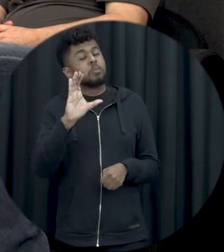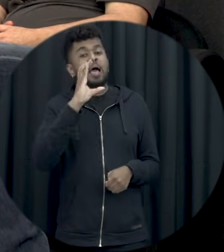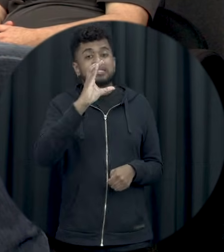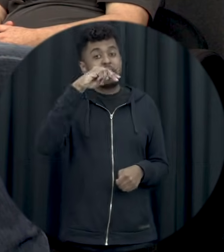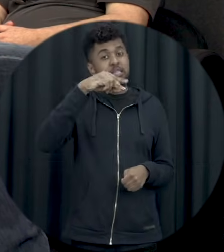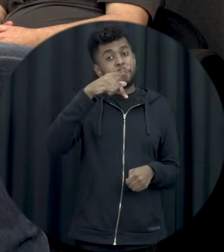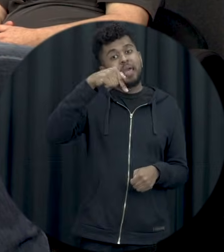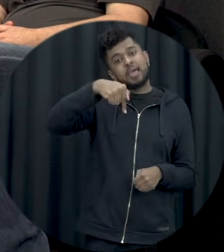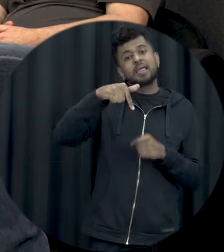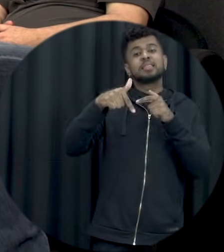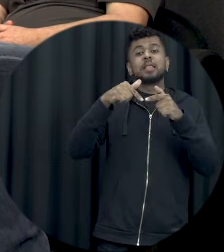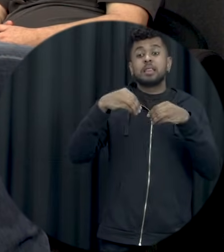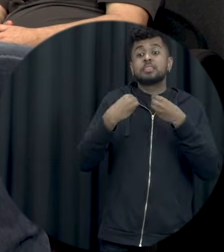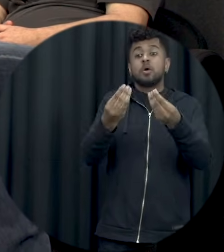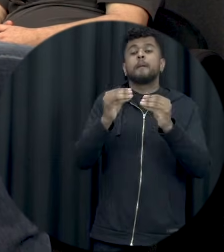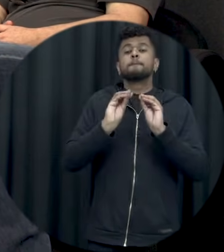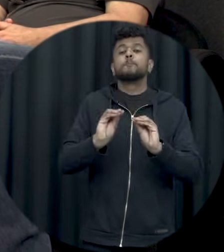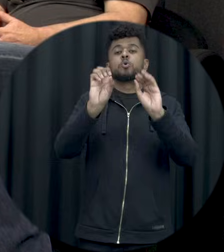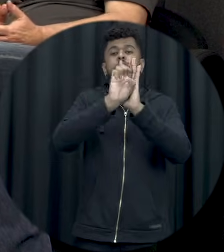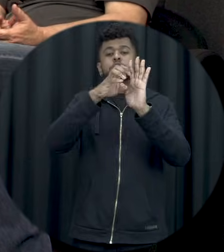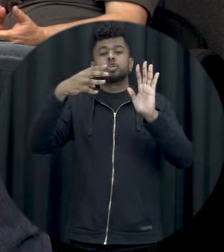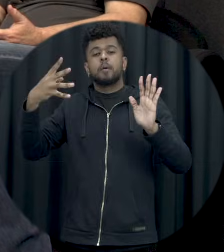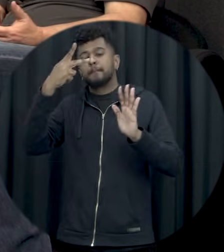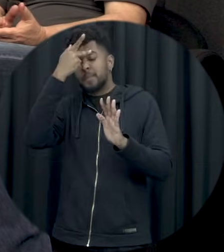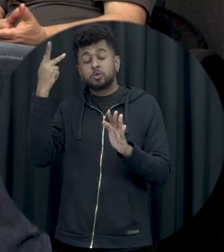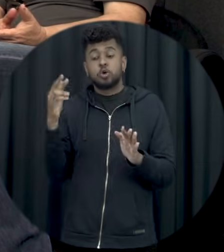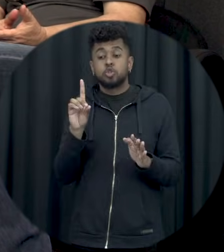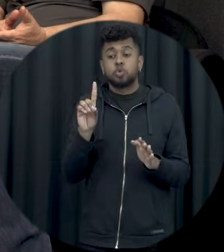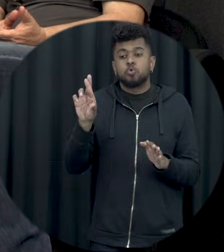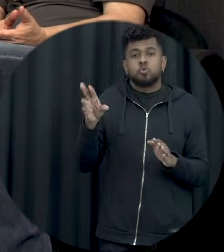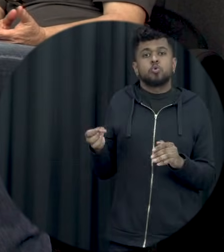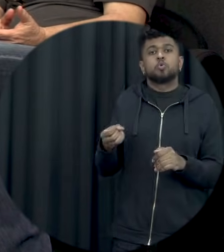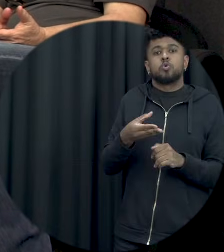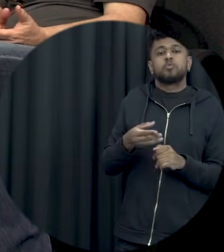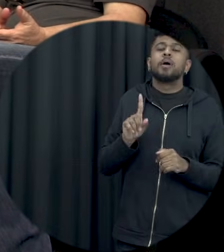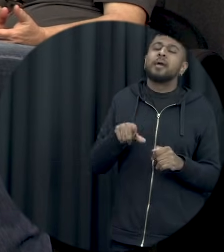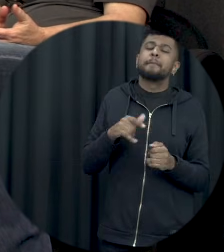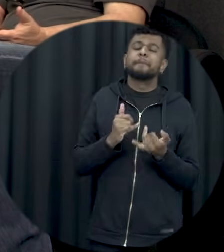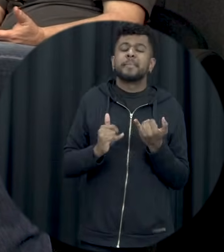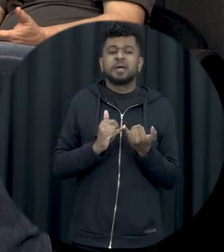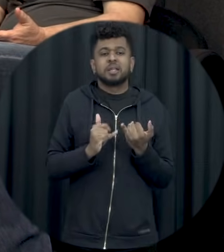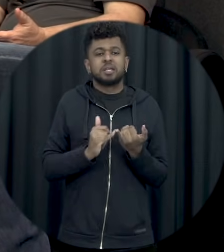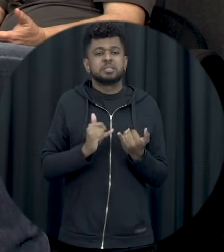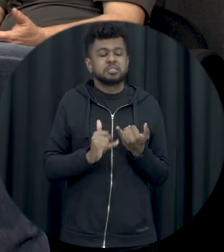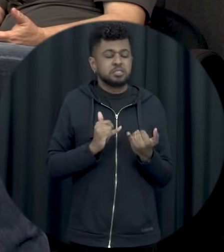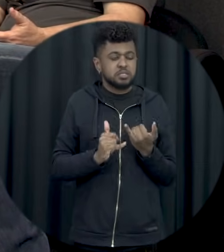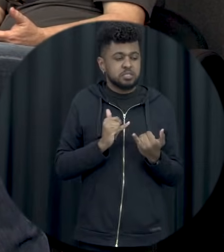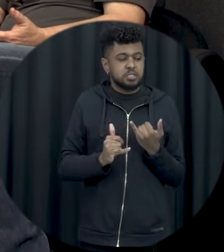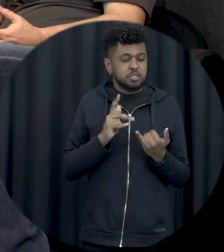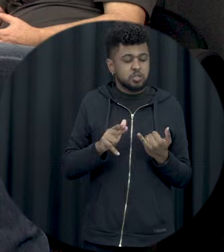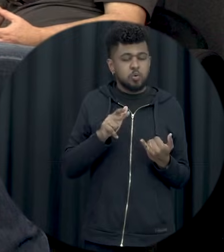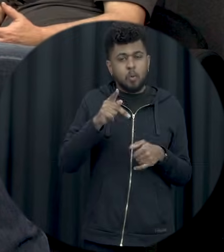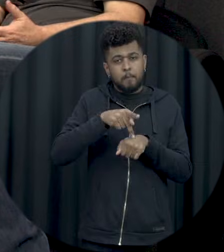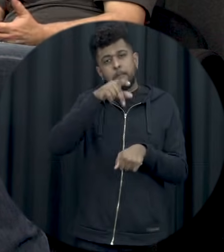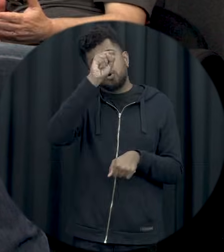um edital para recém-doutores. Grosso modo, é como um pouco as bolsas de pós-doutorado que tem agora,